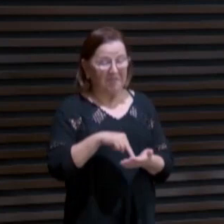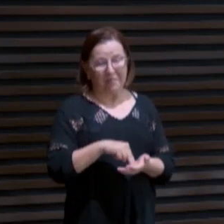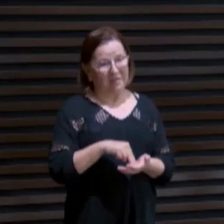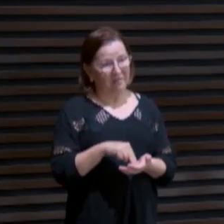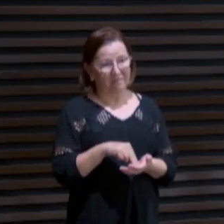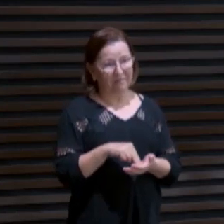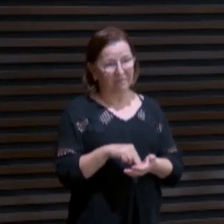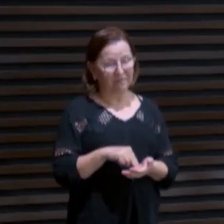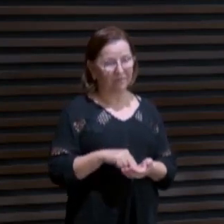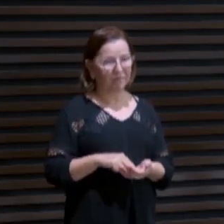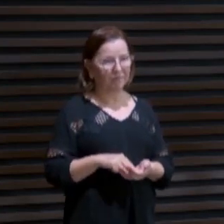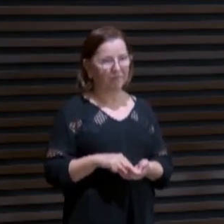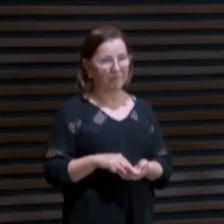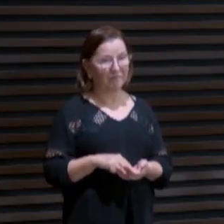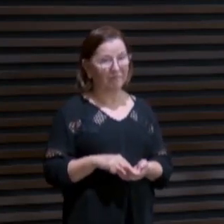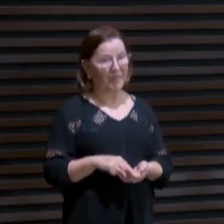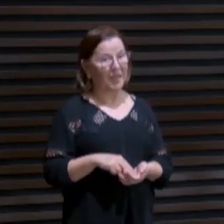E ele ficou com medo.